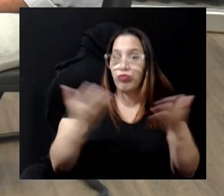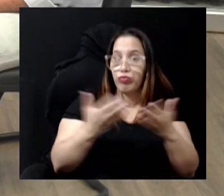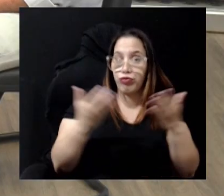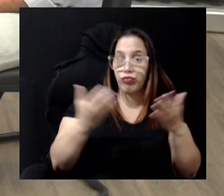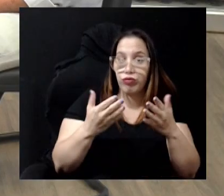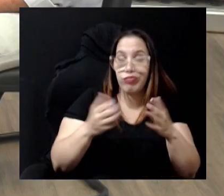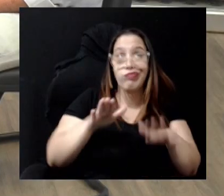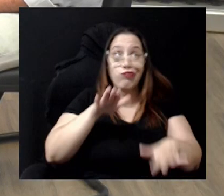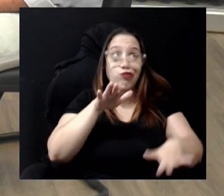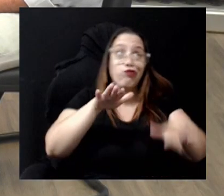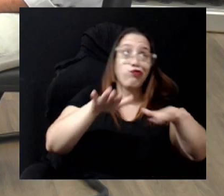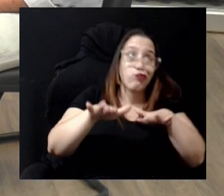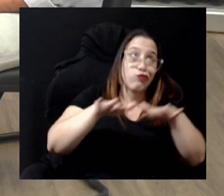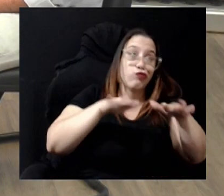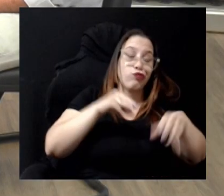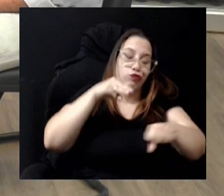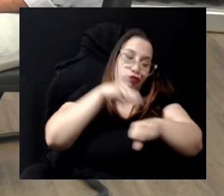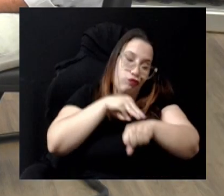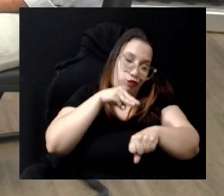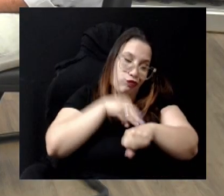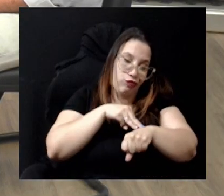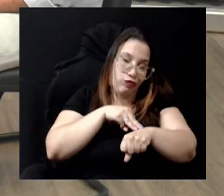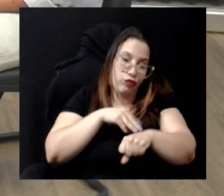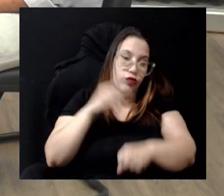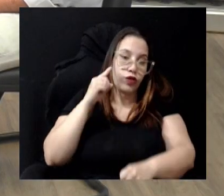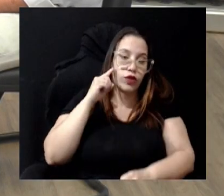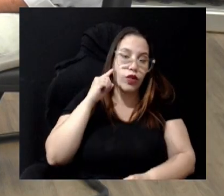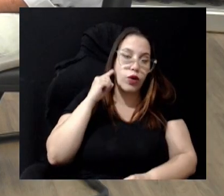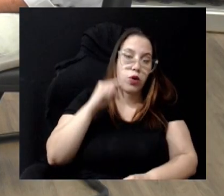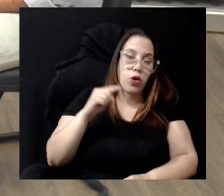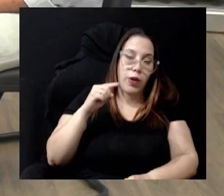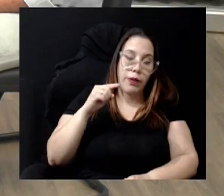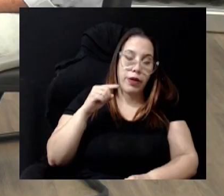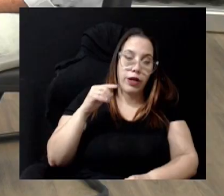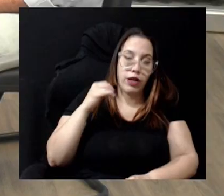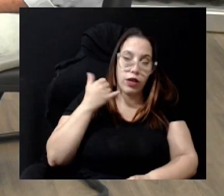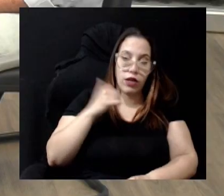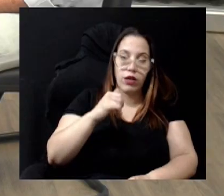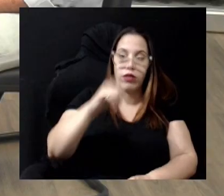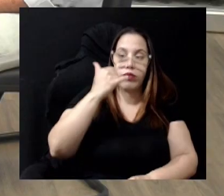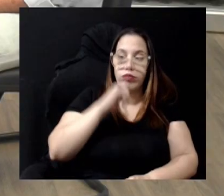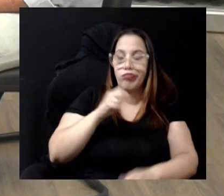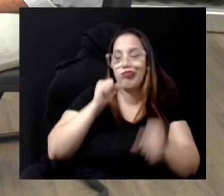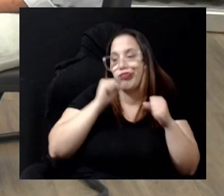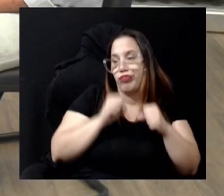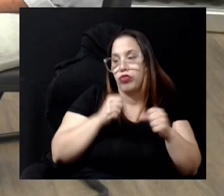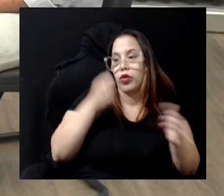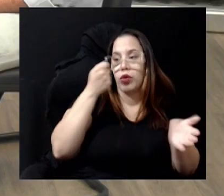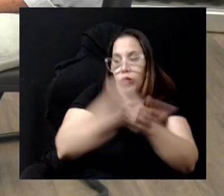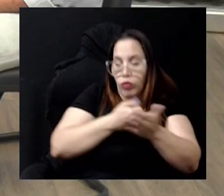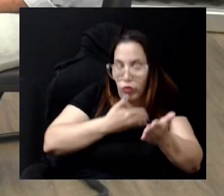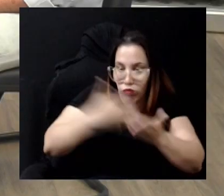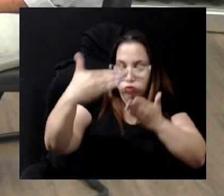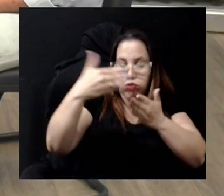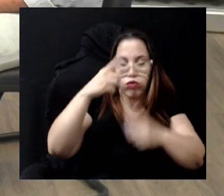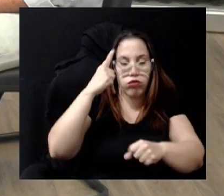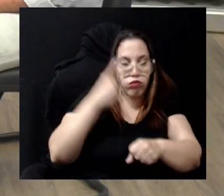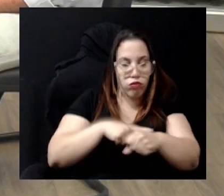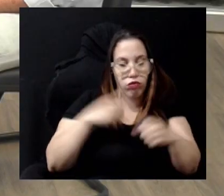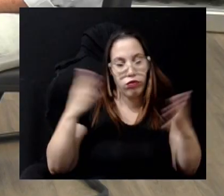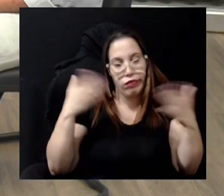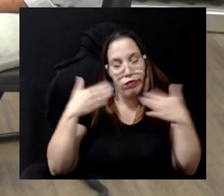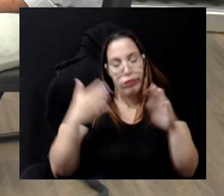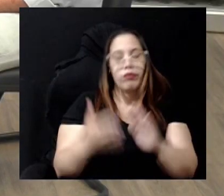do Ministério de Minas e Energia, né? O pessoal para poder dar aí o start do horário de verão, mas como